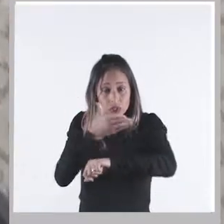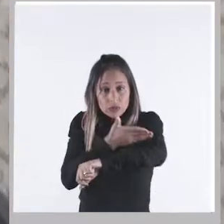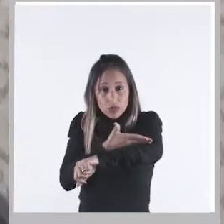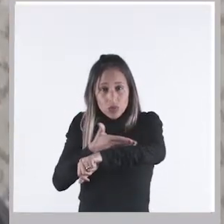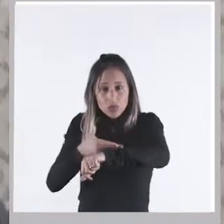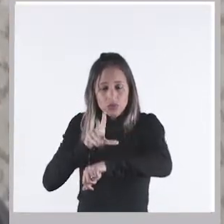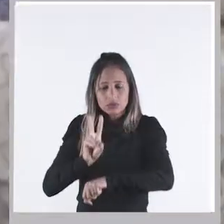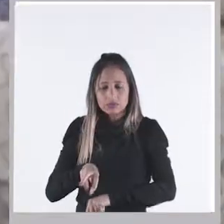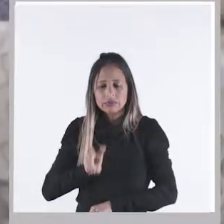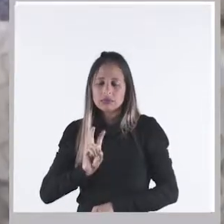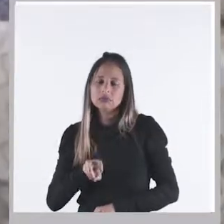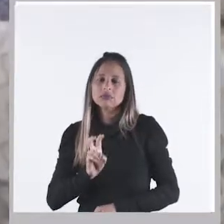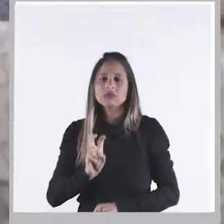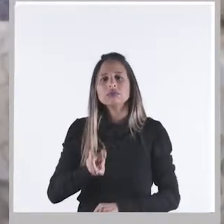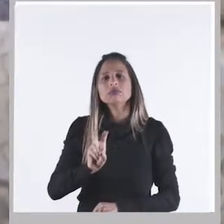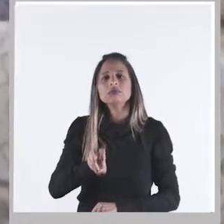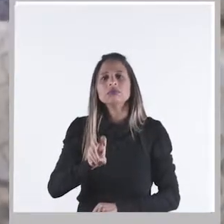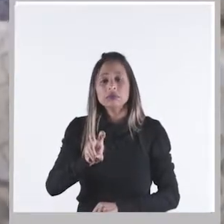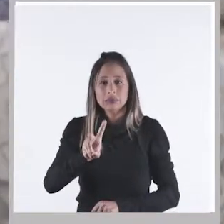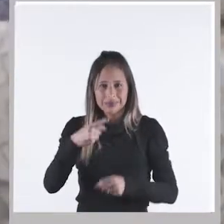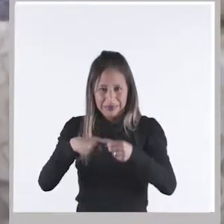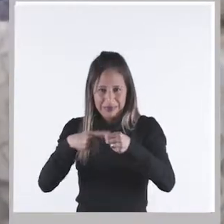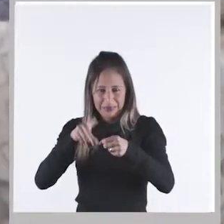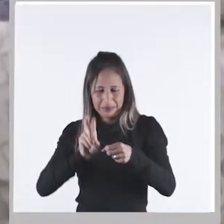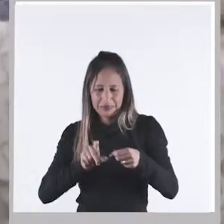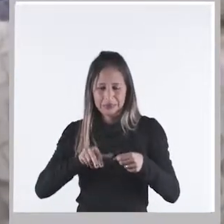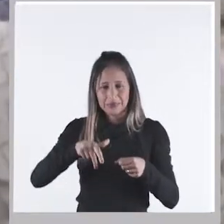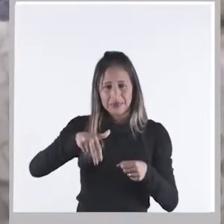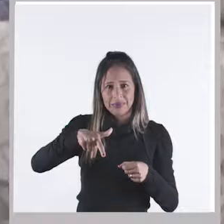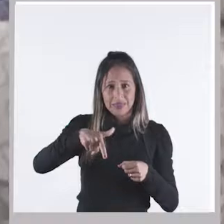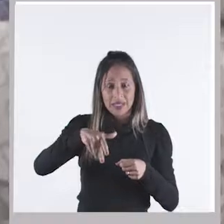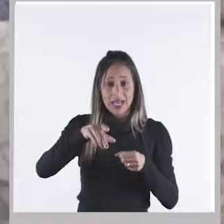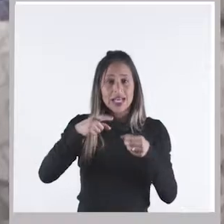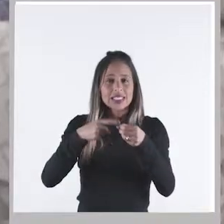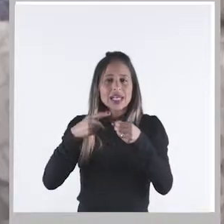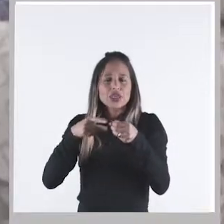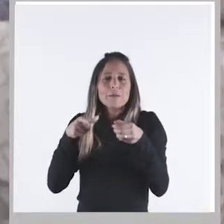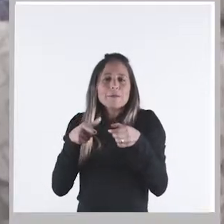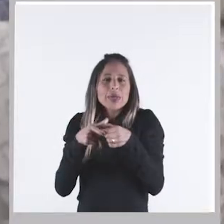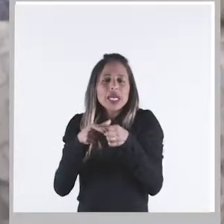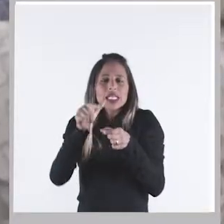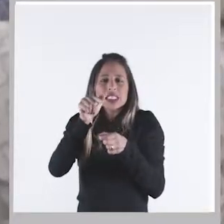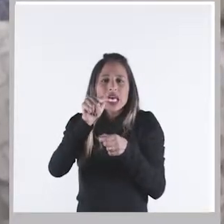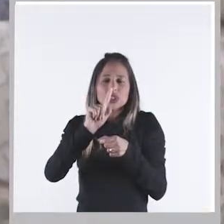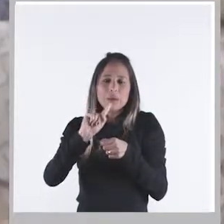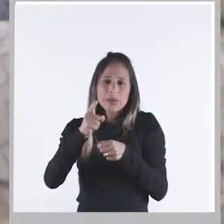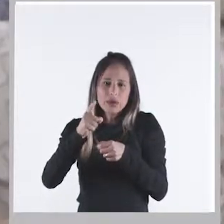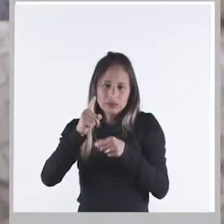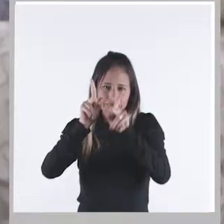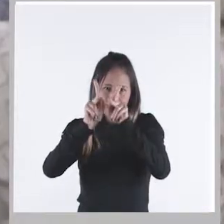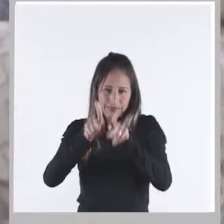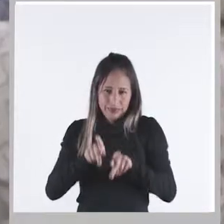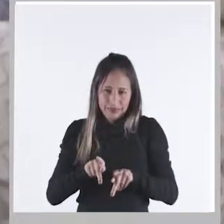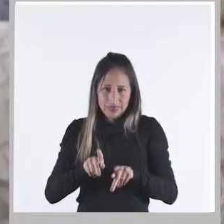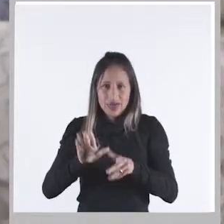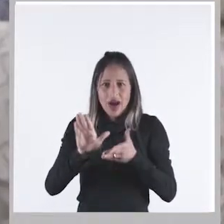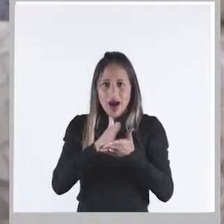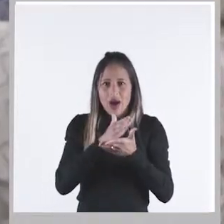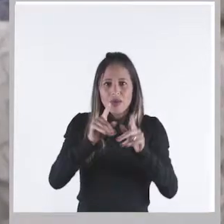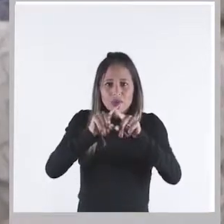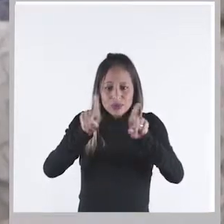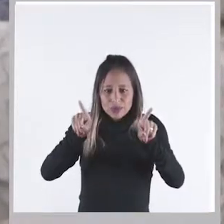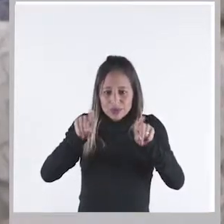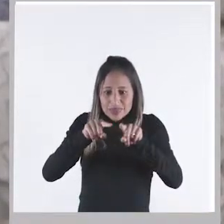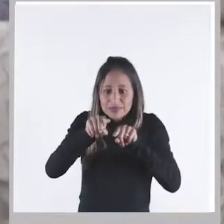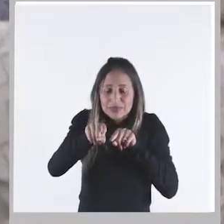minhas caminhadas pela cidade, né? Baldim é uma cidade muito pequena, 7.000 habitantes, então, a alguns metros você